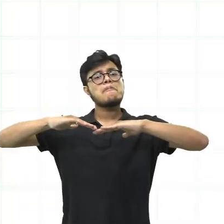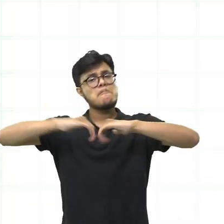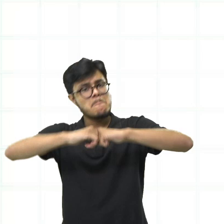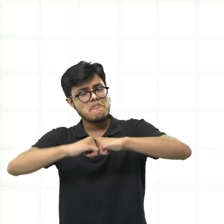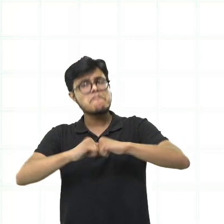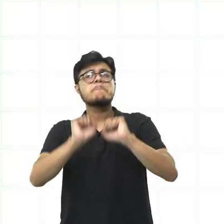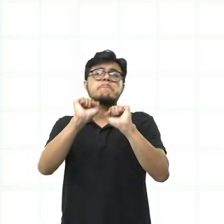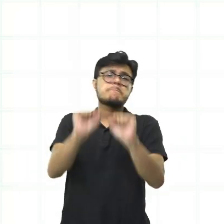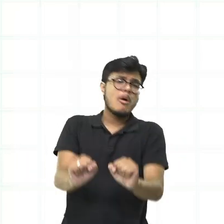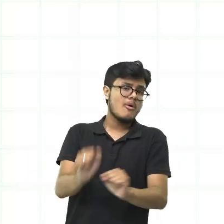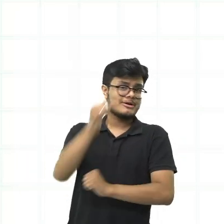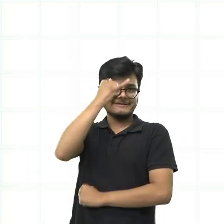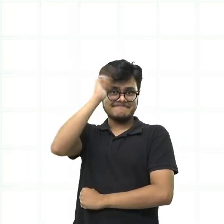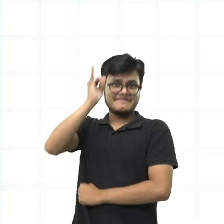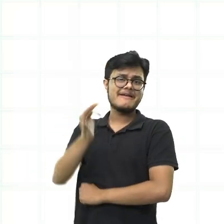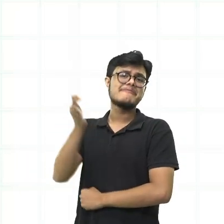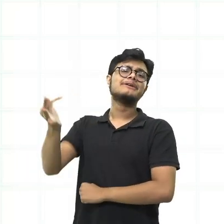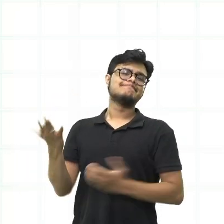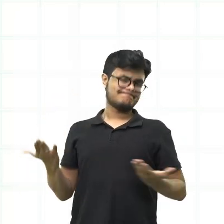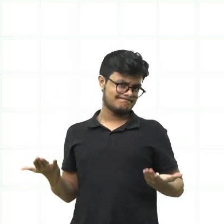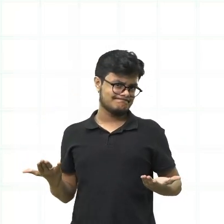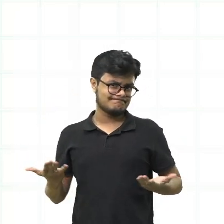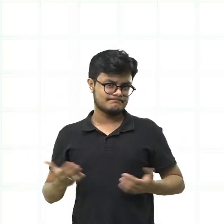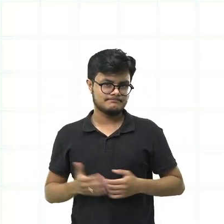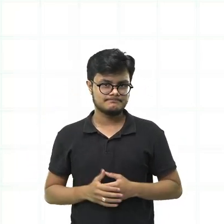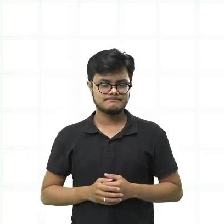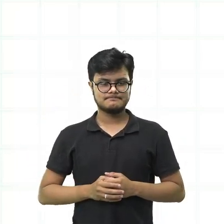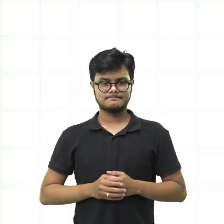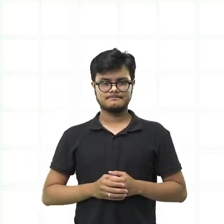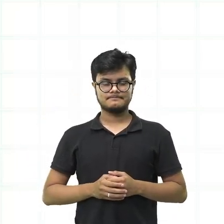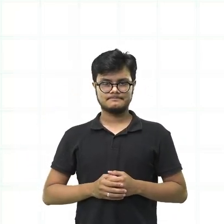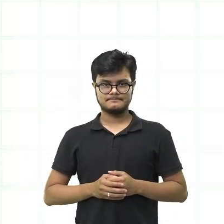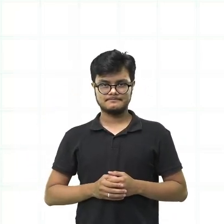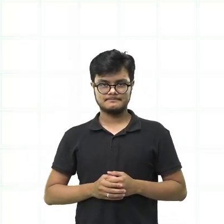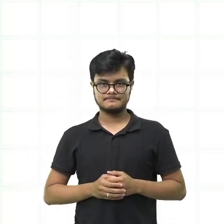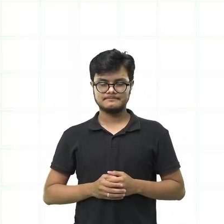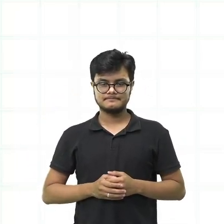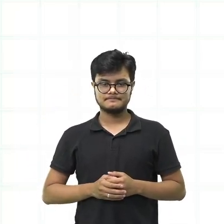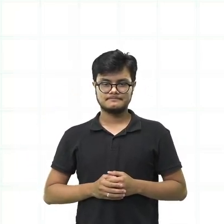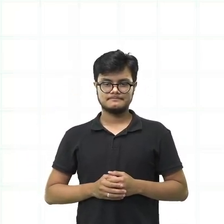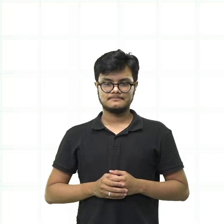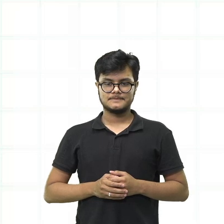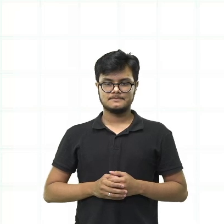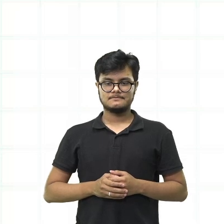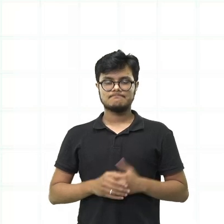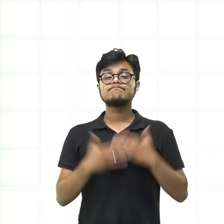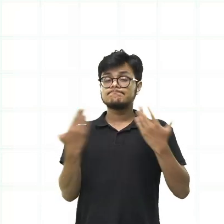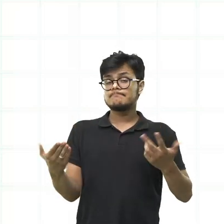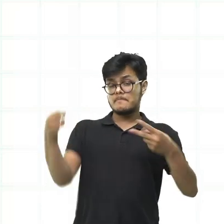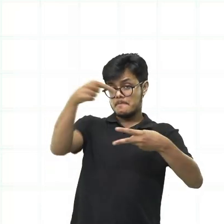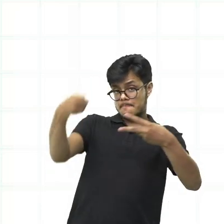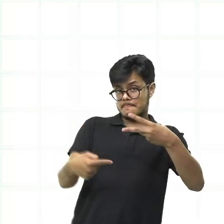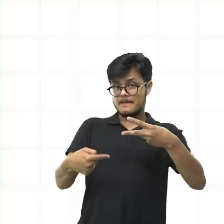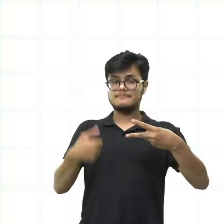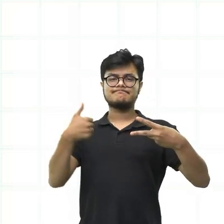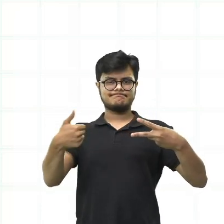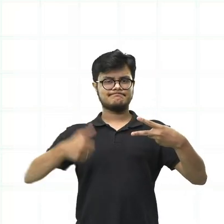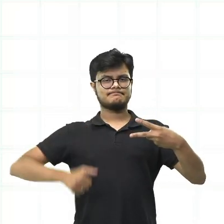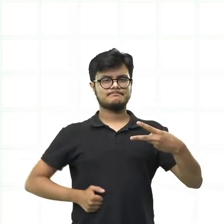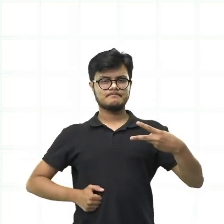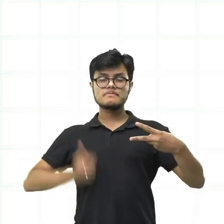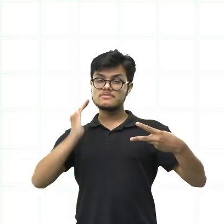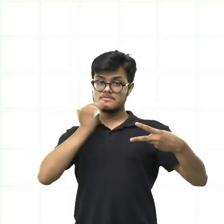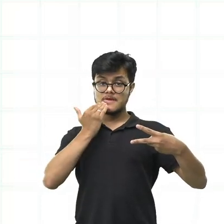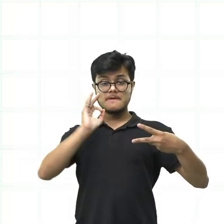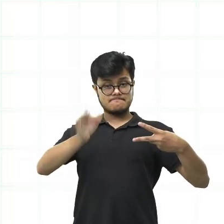O trágico acidente ocorrido na manhã de ontem poderia ter sido evitado. Então, aqui nós